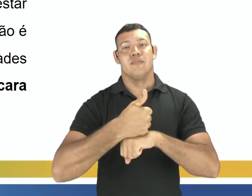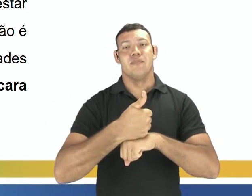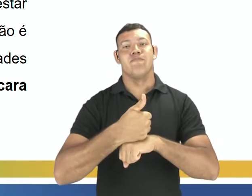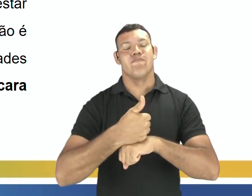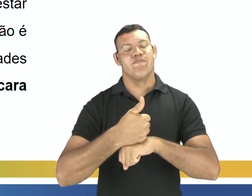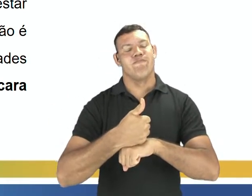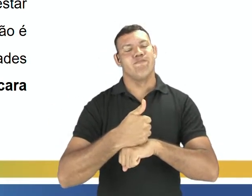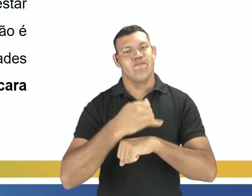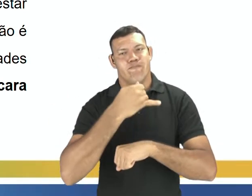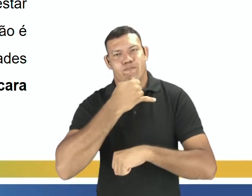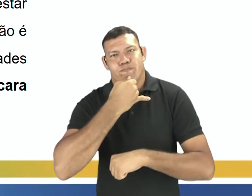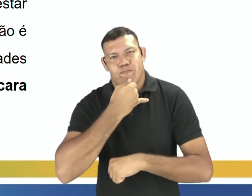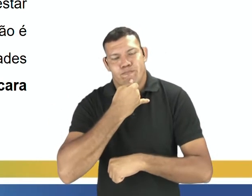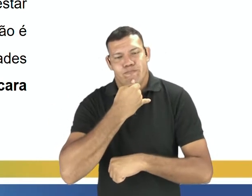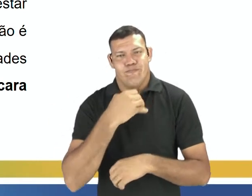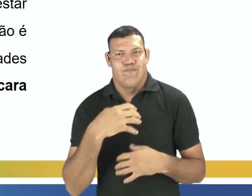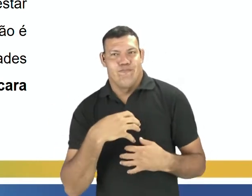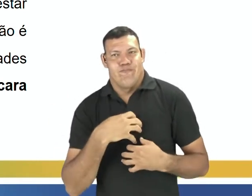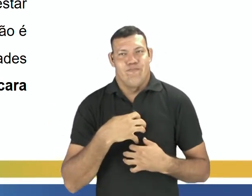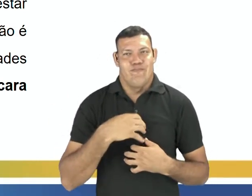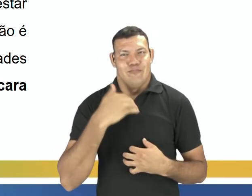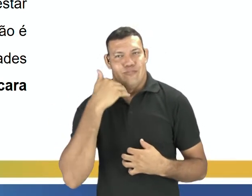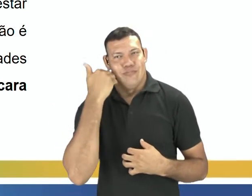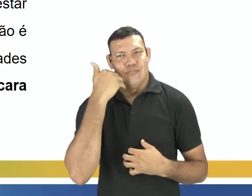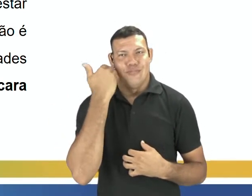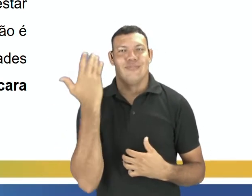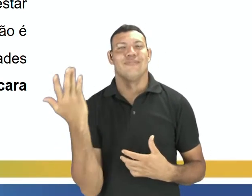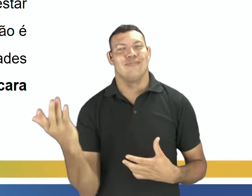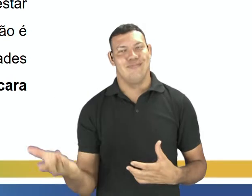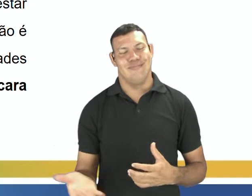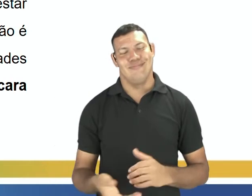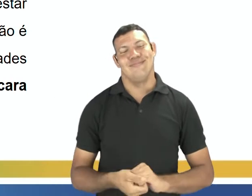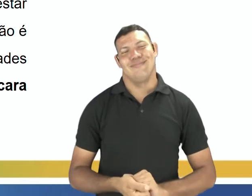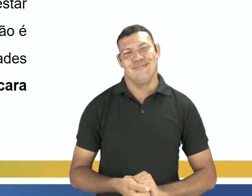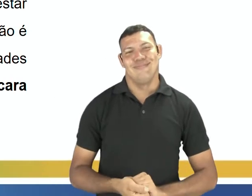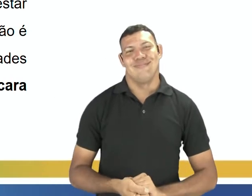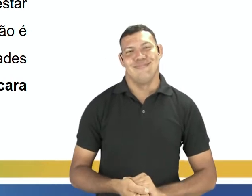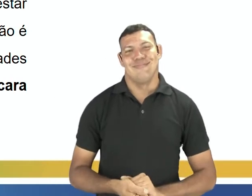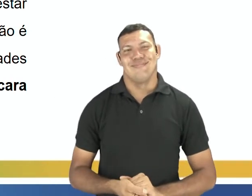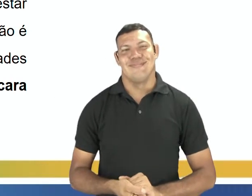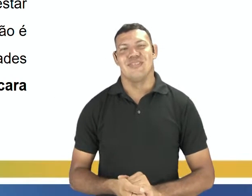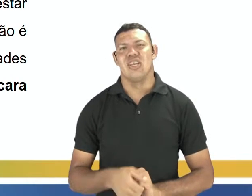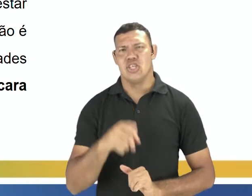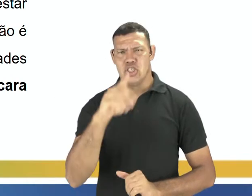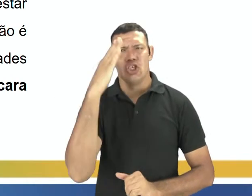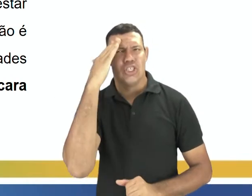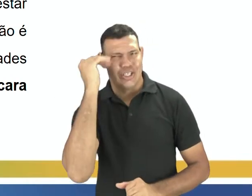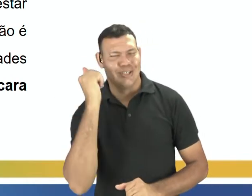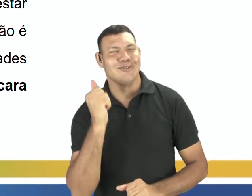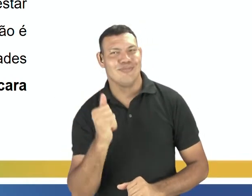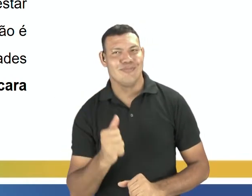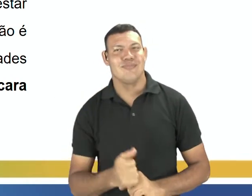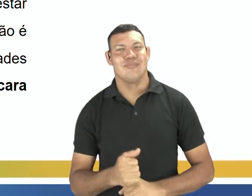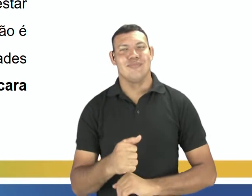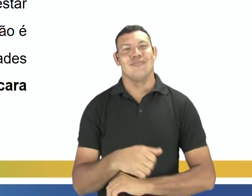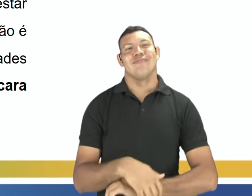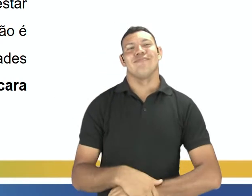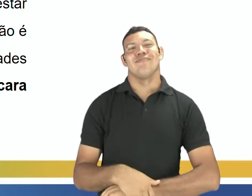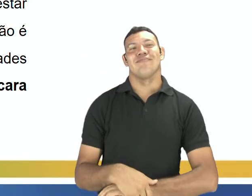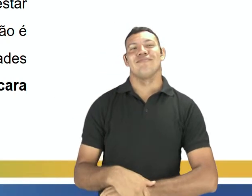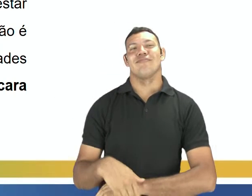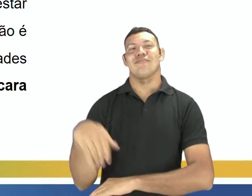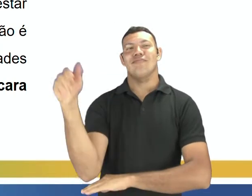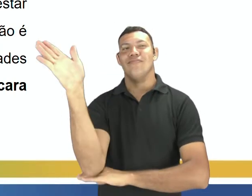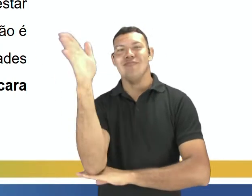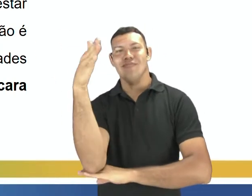infelizmente já nascemos com um jeito malandro e cara de pau. Aposto que você sabe muito bem do que eu estou falando. Bandeirantes,